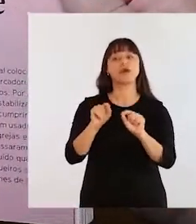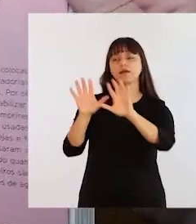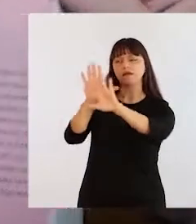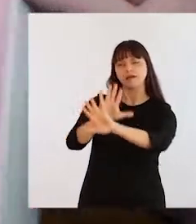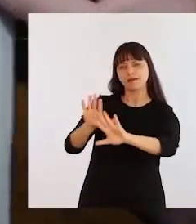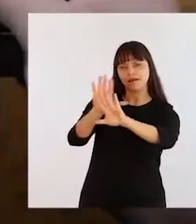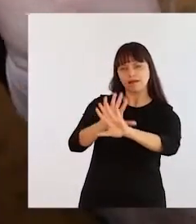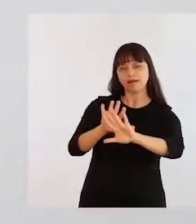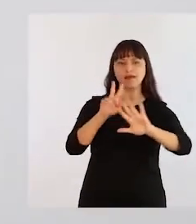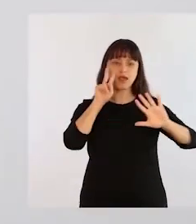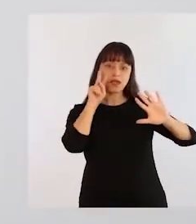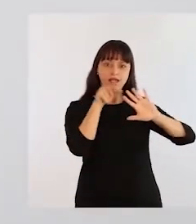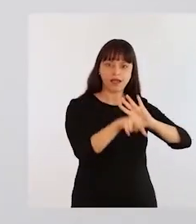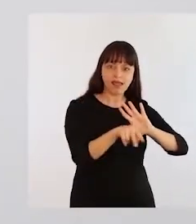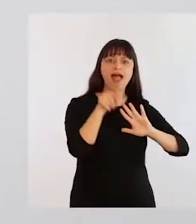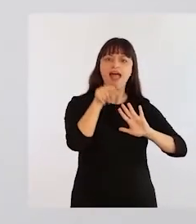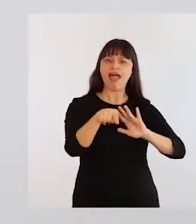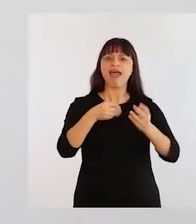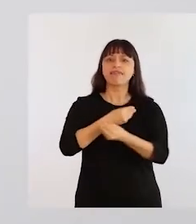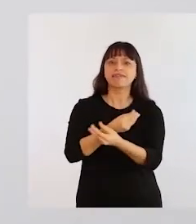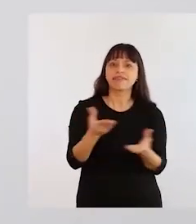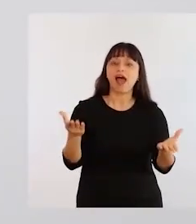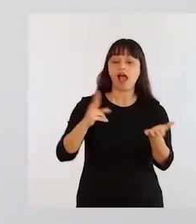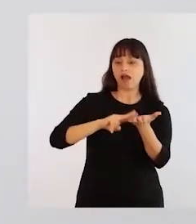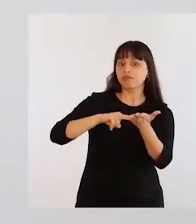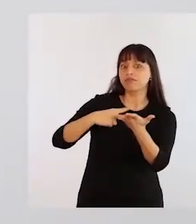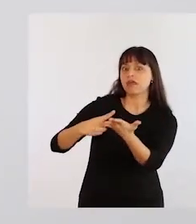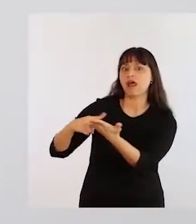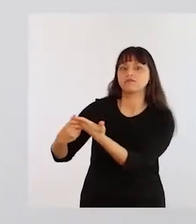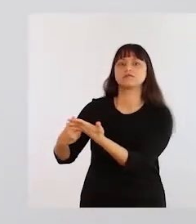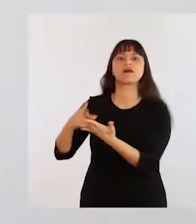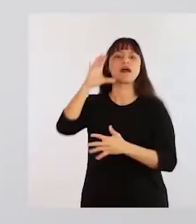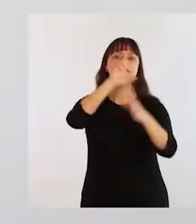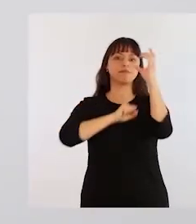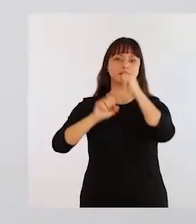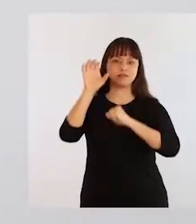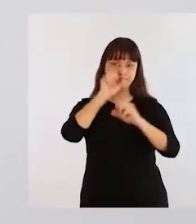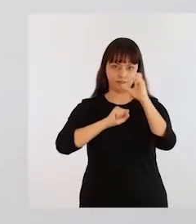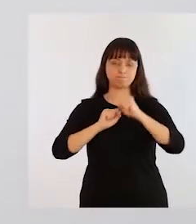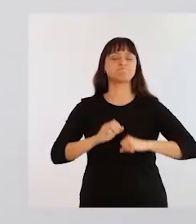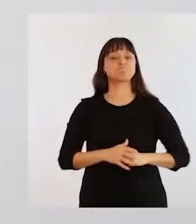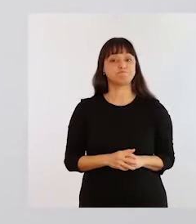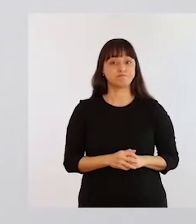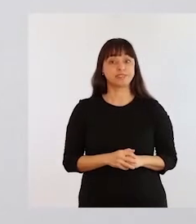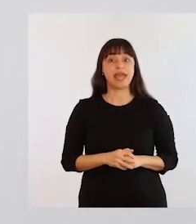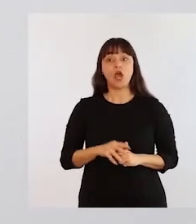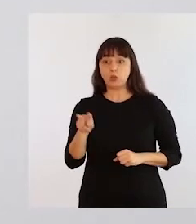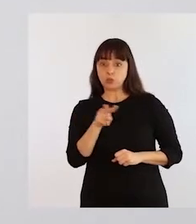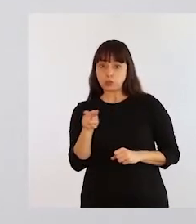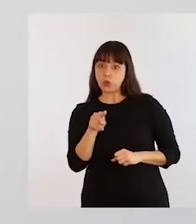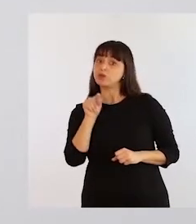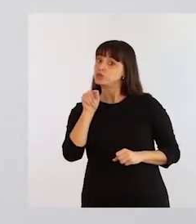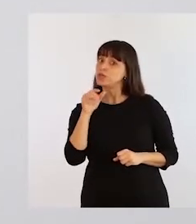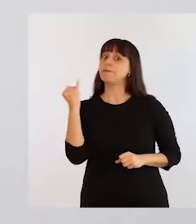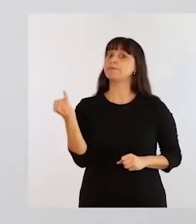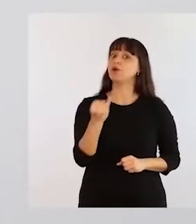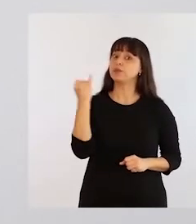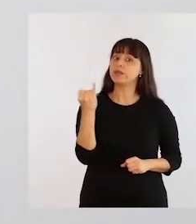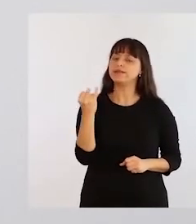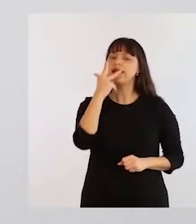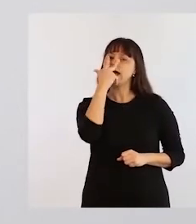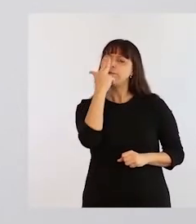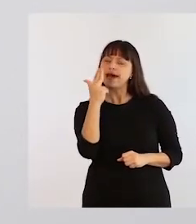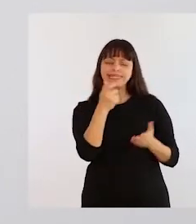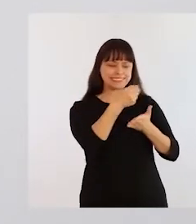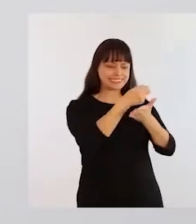tradução. A aprendizagem e a tradução têm isso em comum. Tentam devolver a transparência ao texto. Elas